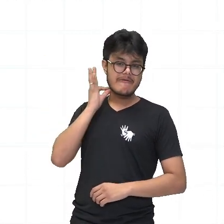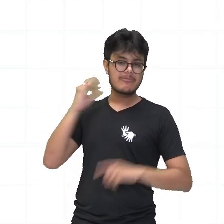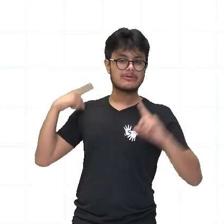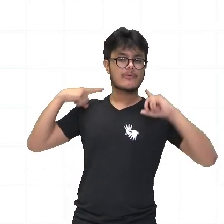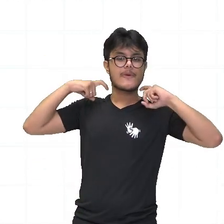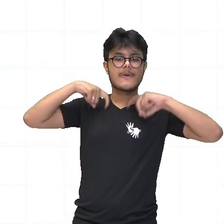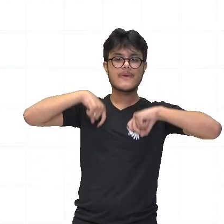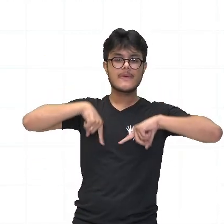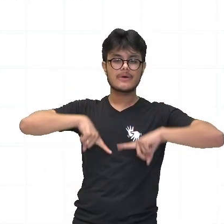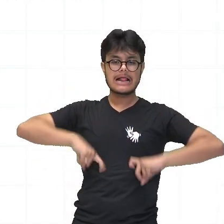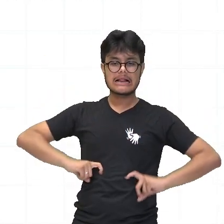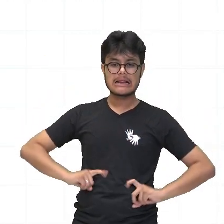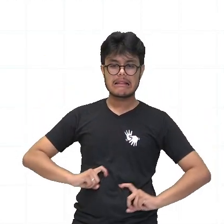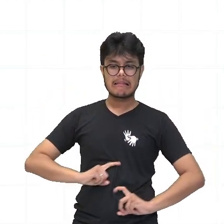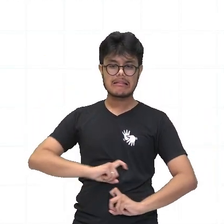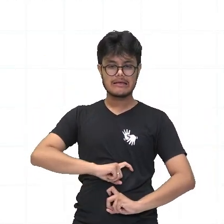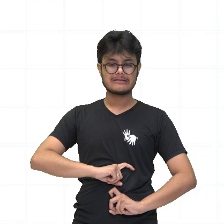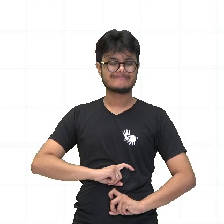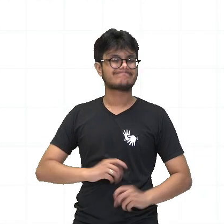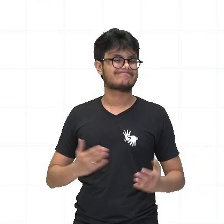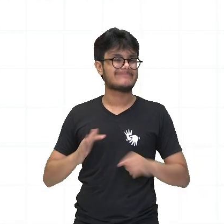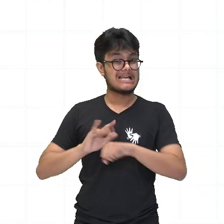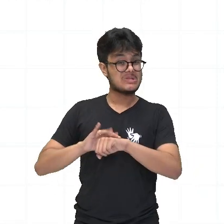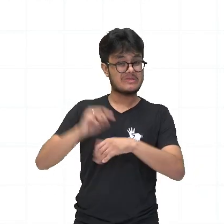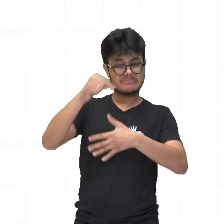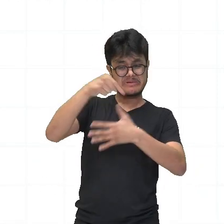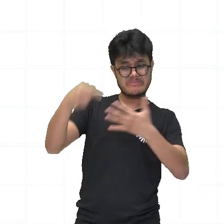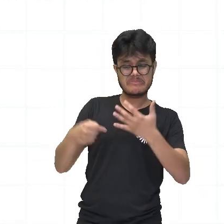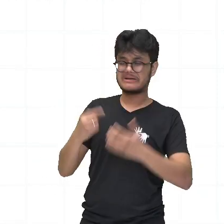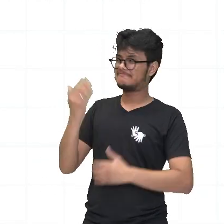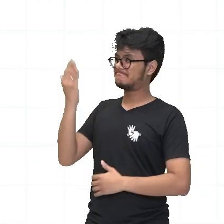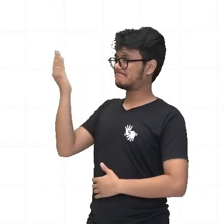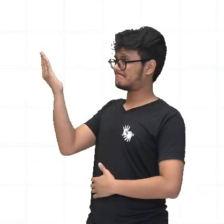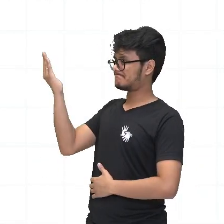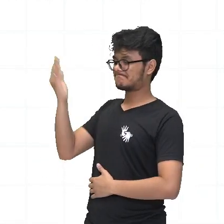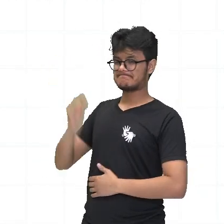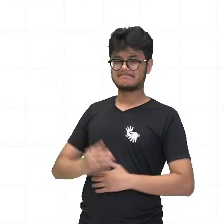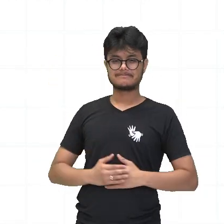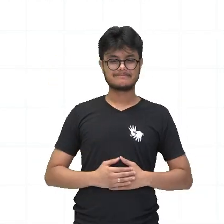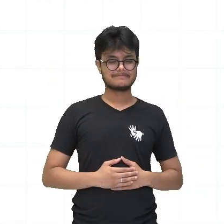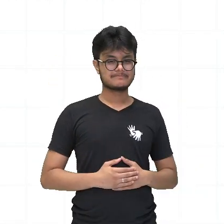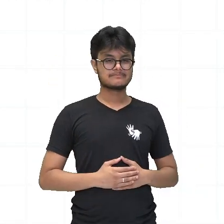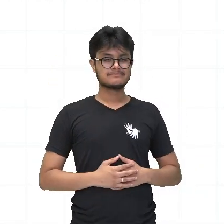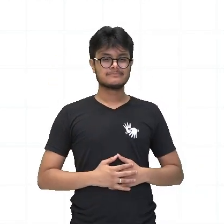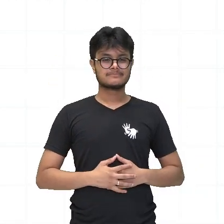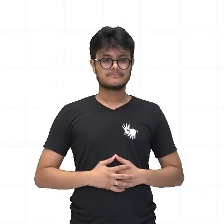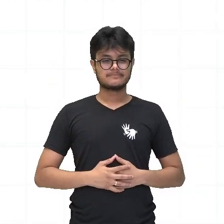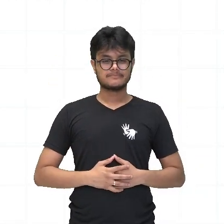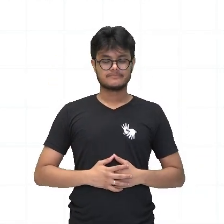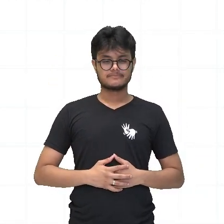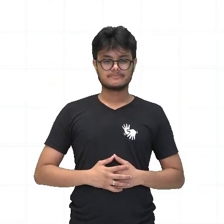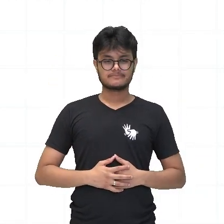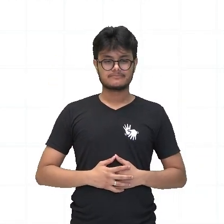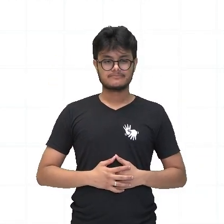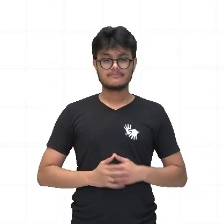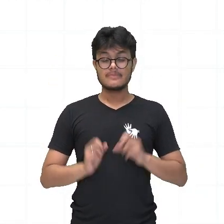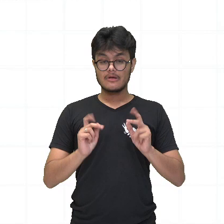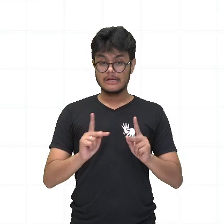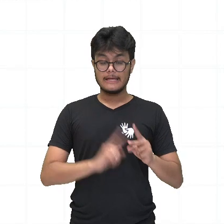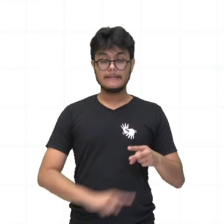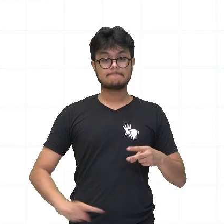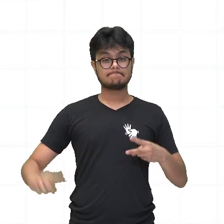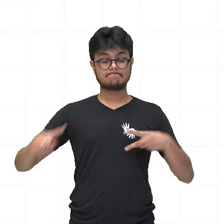infectado, ela pode adquirir alguma dessas doenças. Né? No caso dessa filariose linfática, é aquela famosa elefantíase que